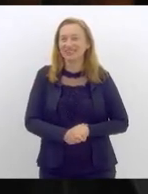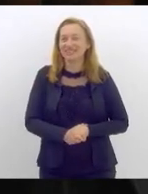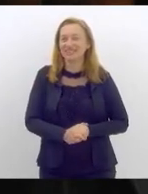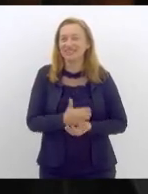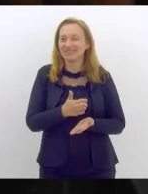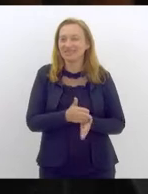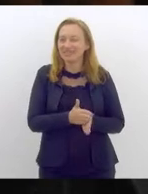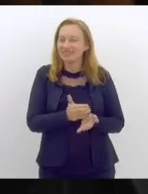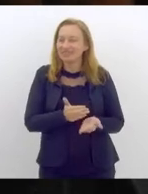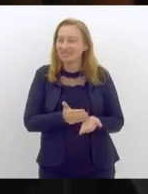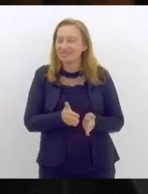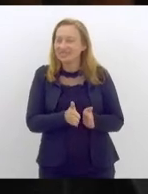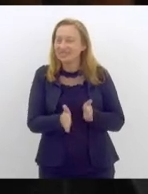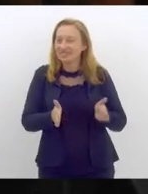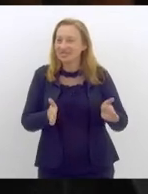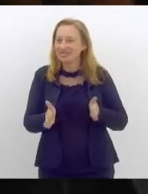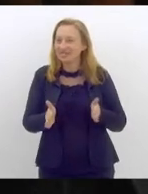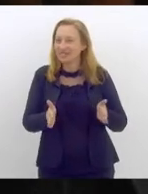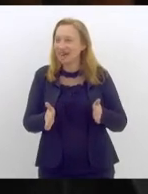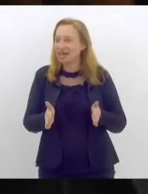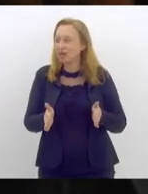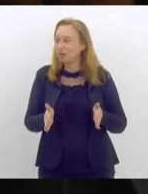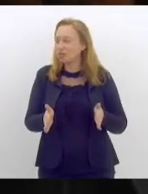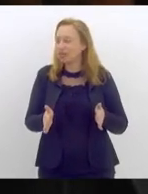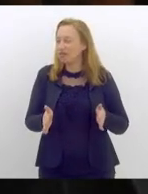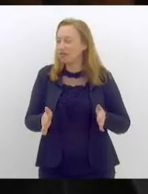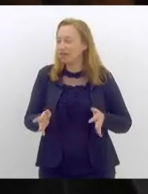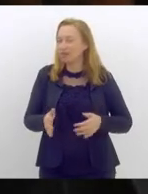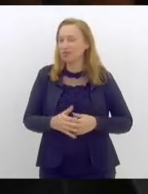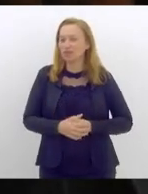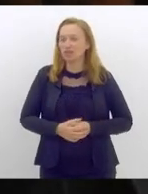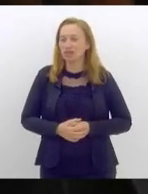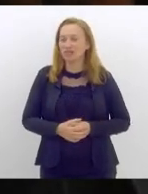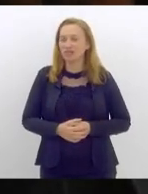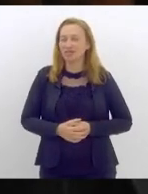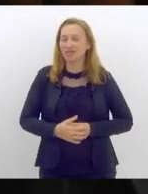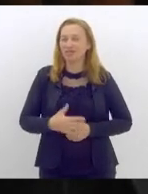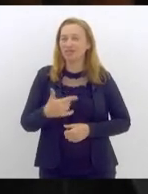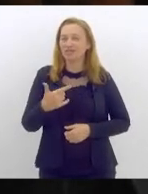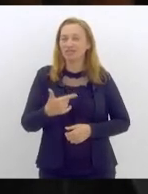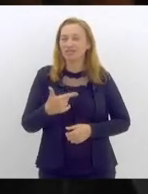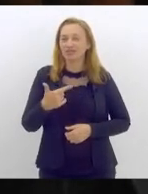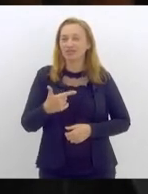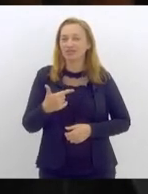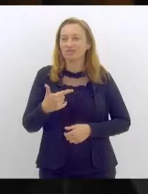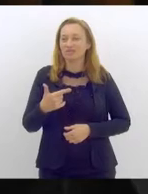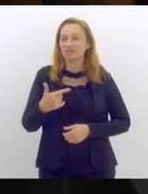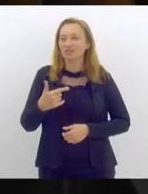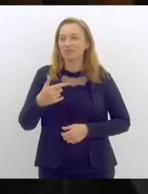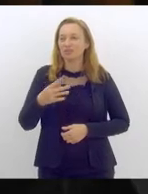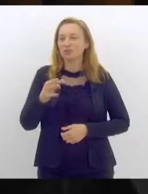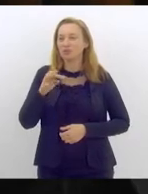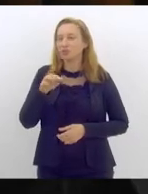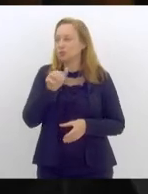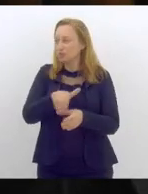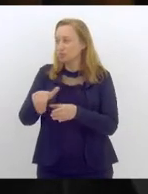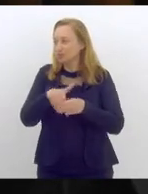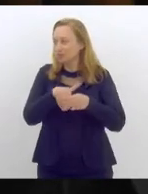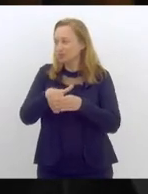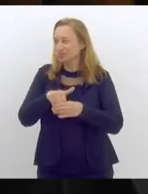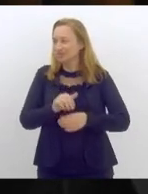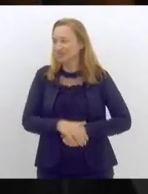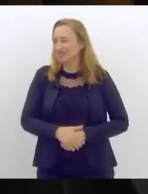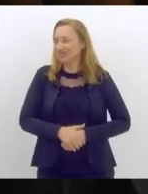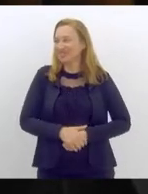o processo eleitoral de segundo turno para presidência da